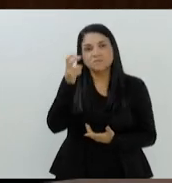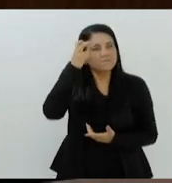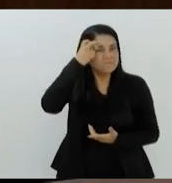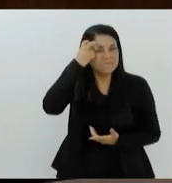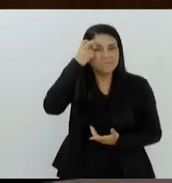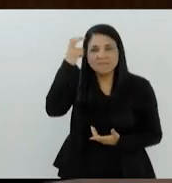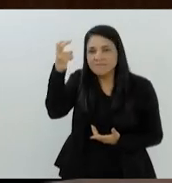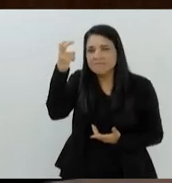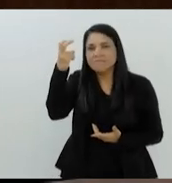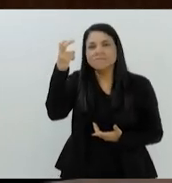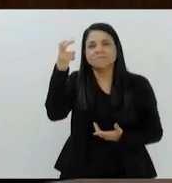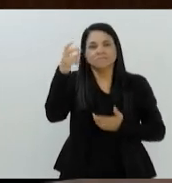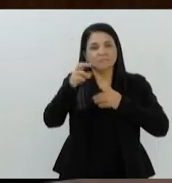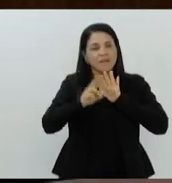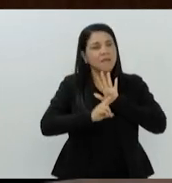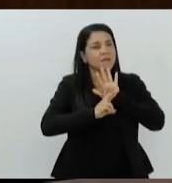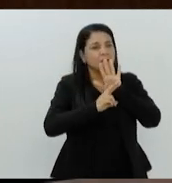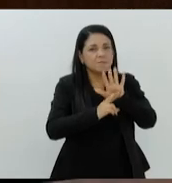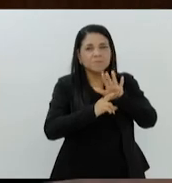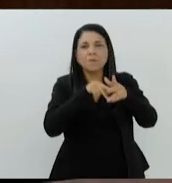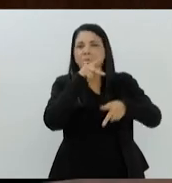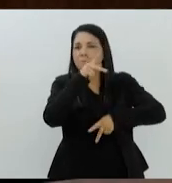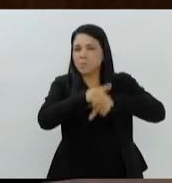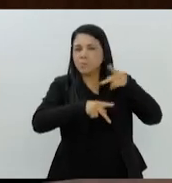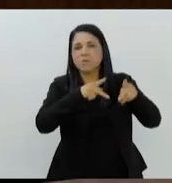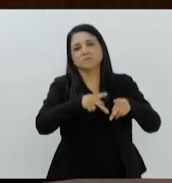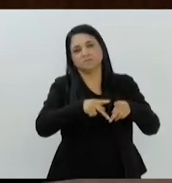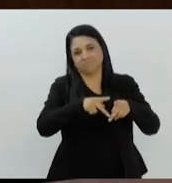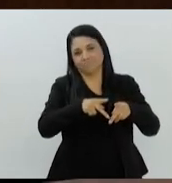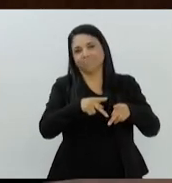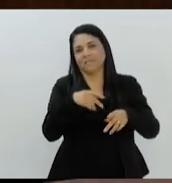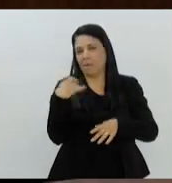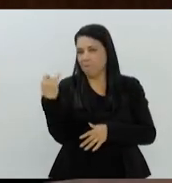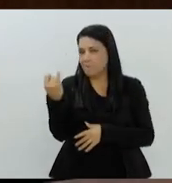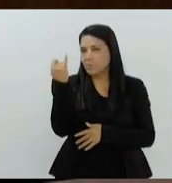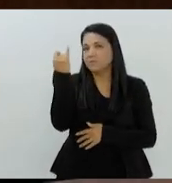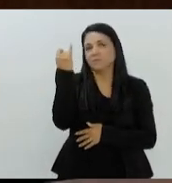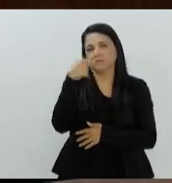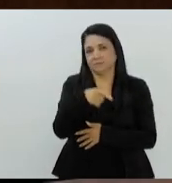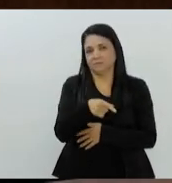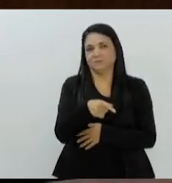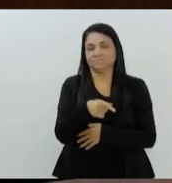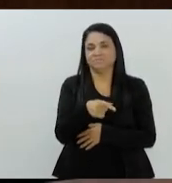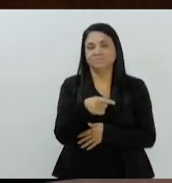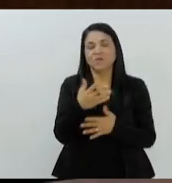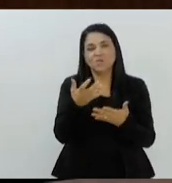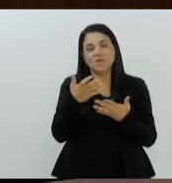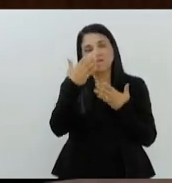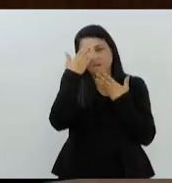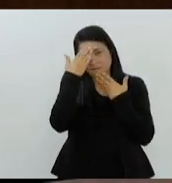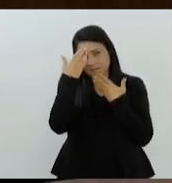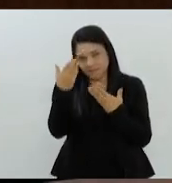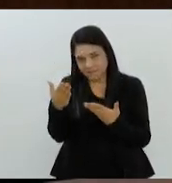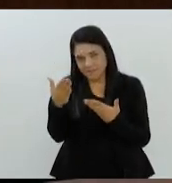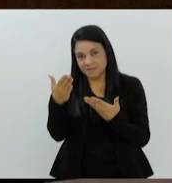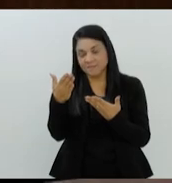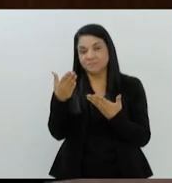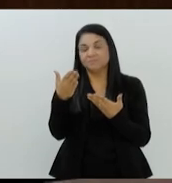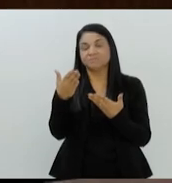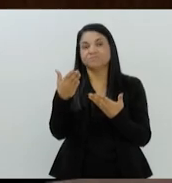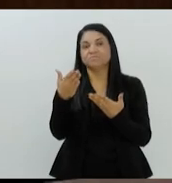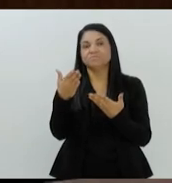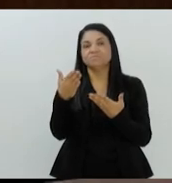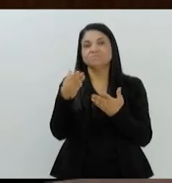representam parte da sociedade muito importante. Então, eu quero agradecer, se a senhora puder fazer com que,